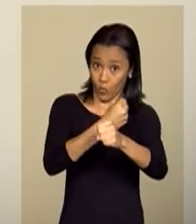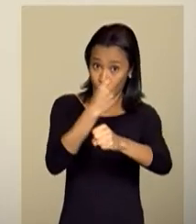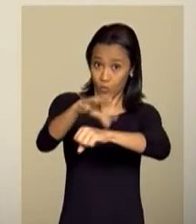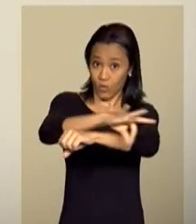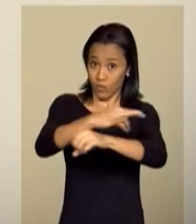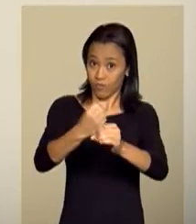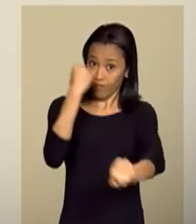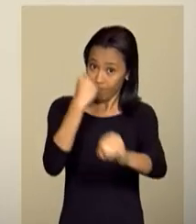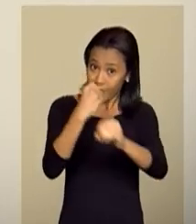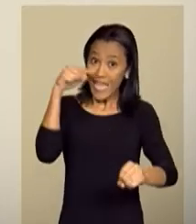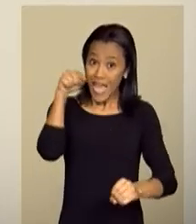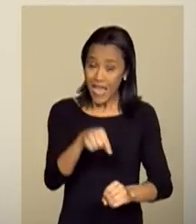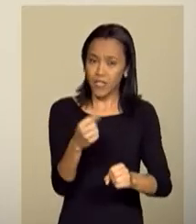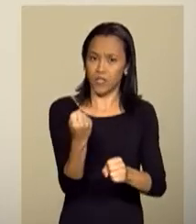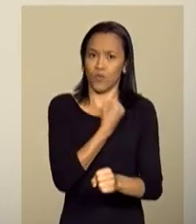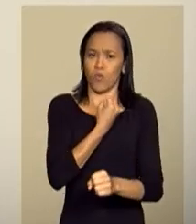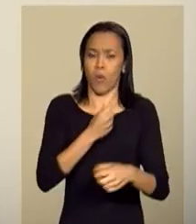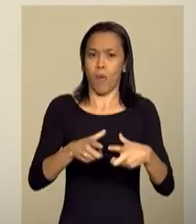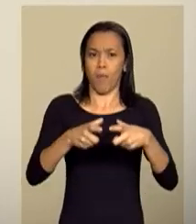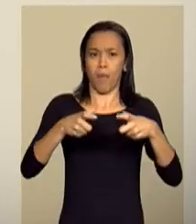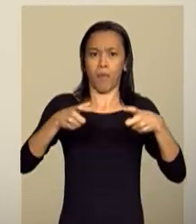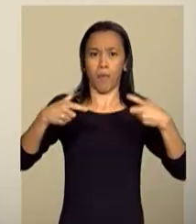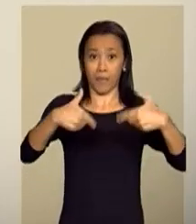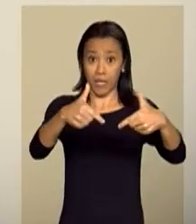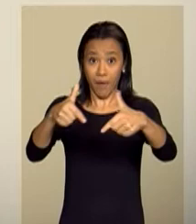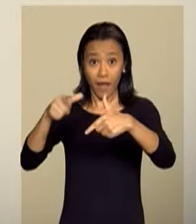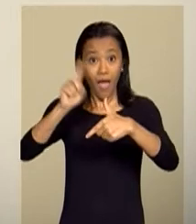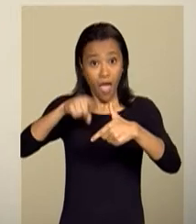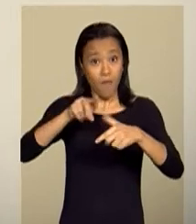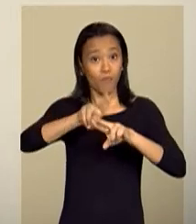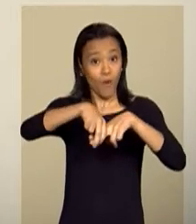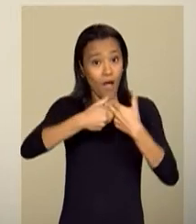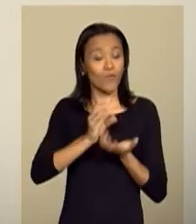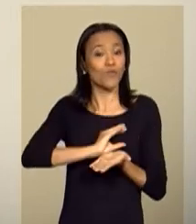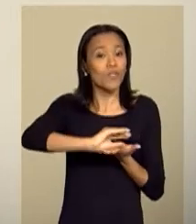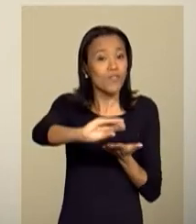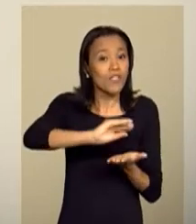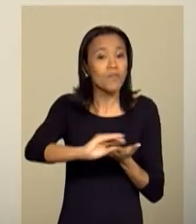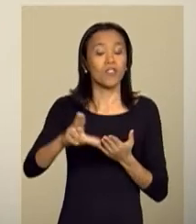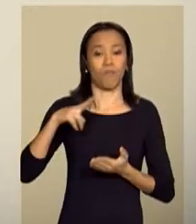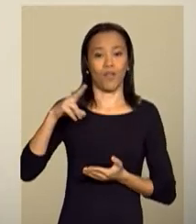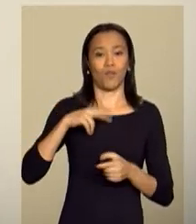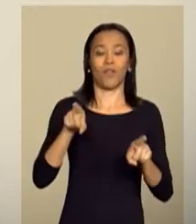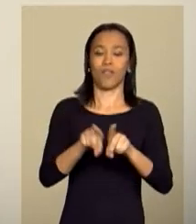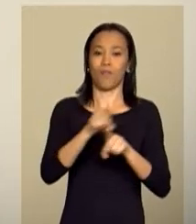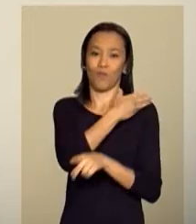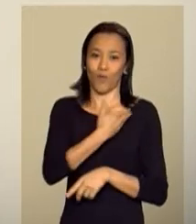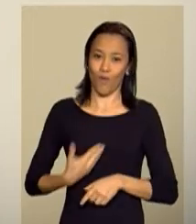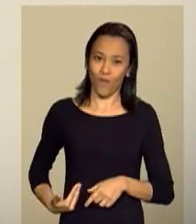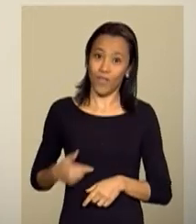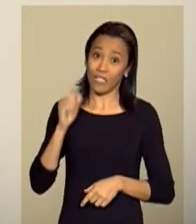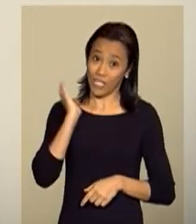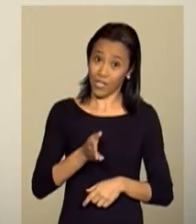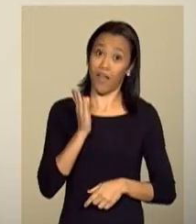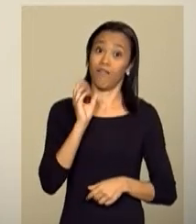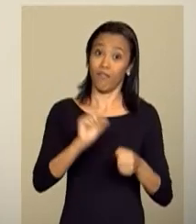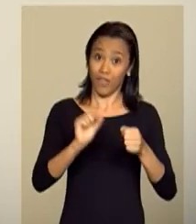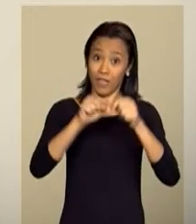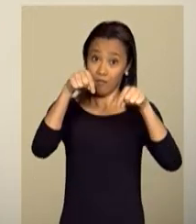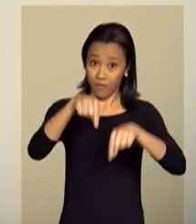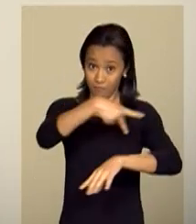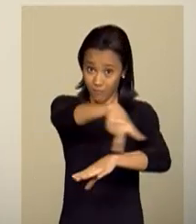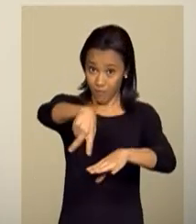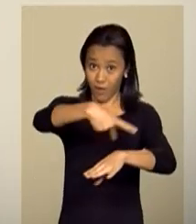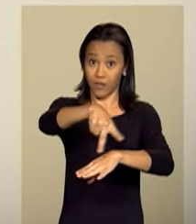aumento também é em parte resultado dos investimentos privados e públicos que estão sendo feitos no nosso